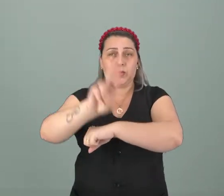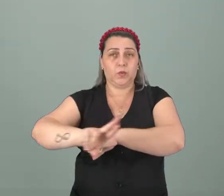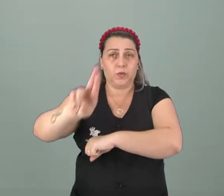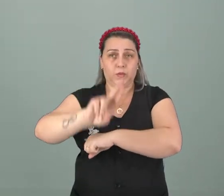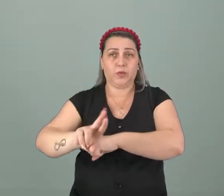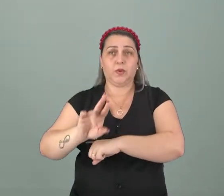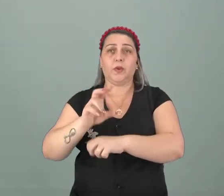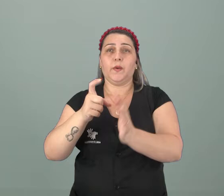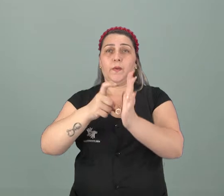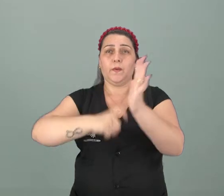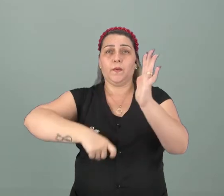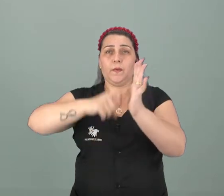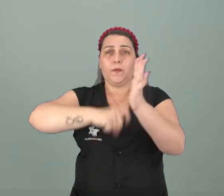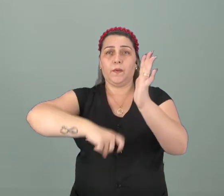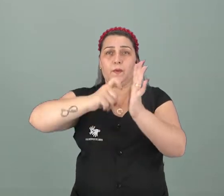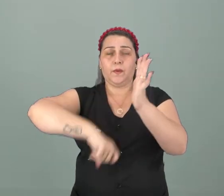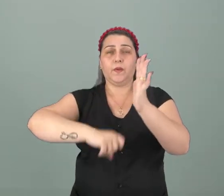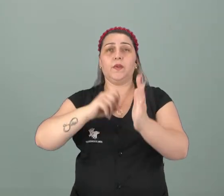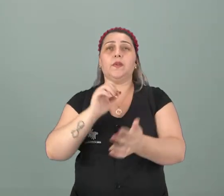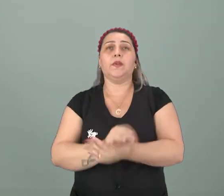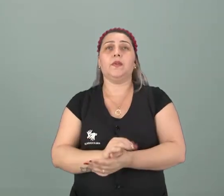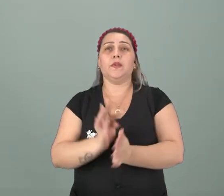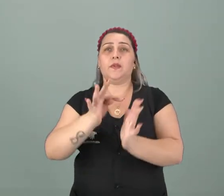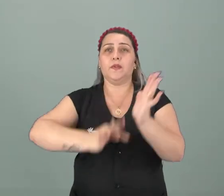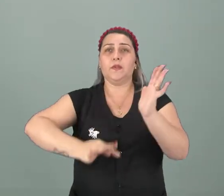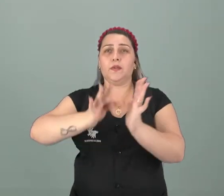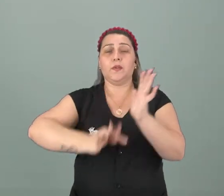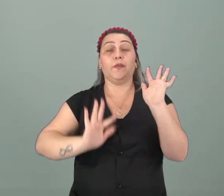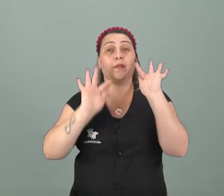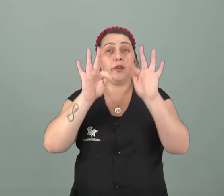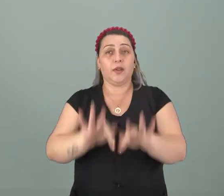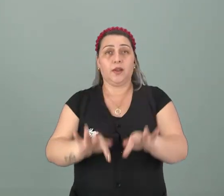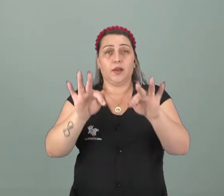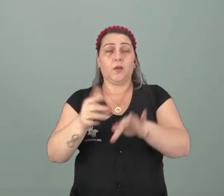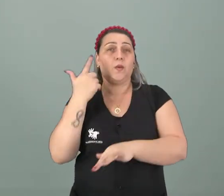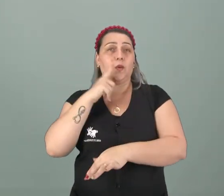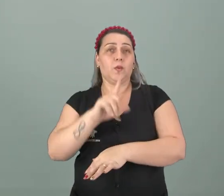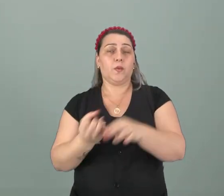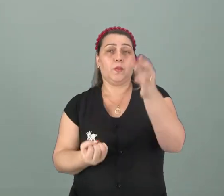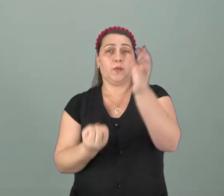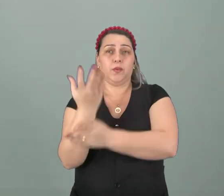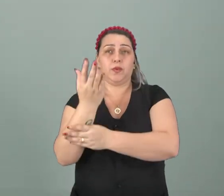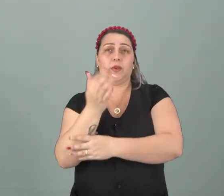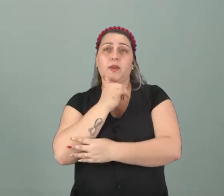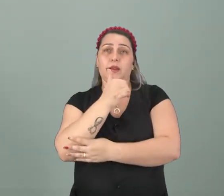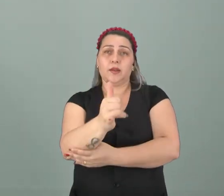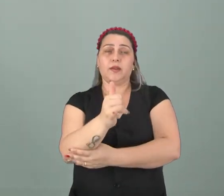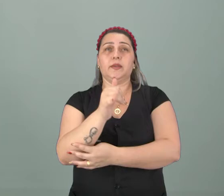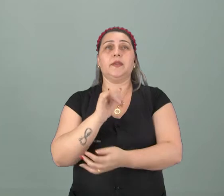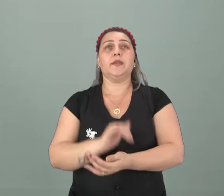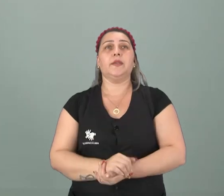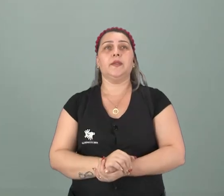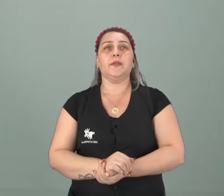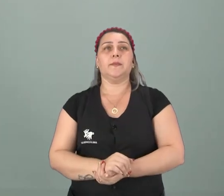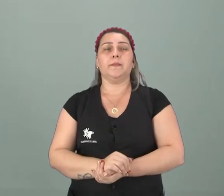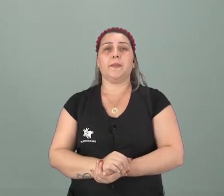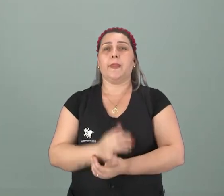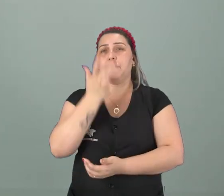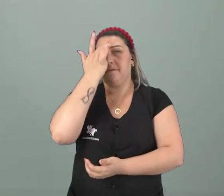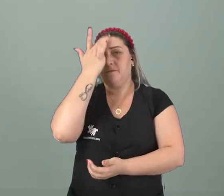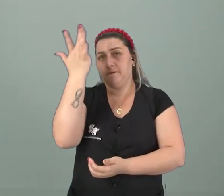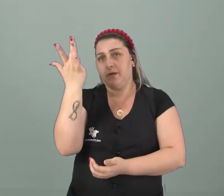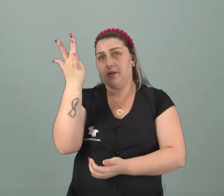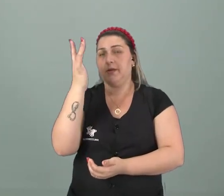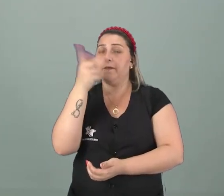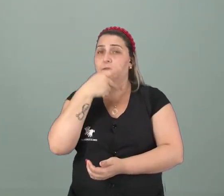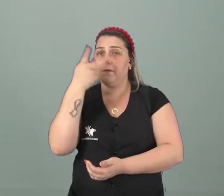combustíveis fósseis que vão, ao final de um processo, conseguir produzir eletricidade, tá? Esse aí é até fácil,